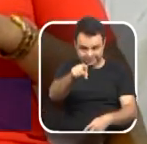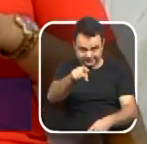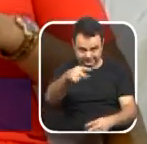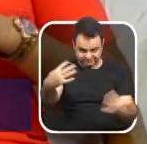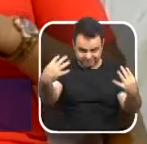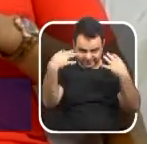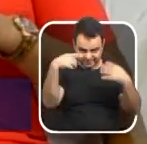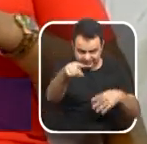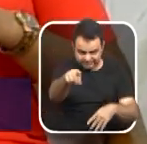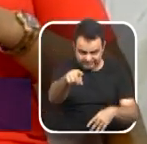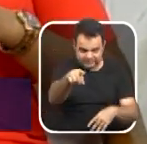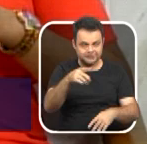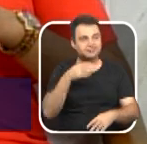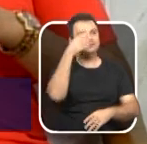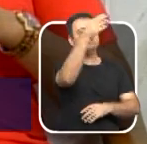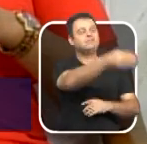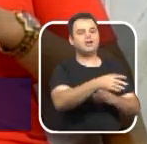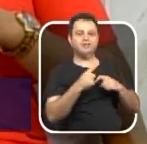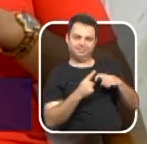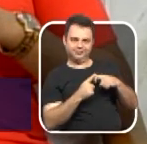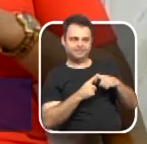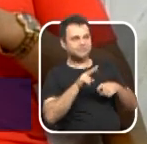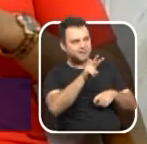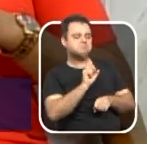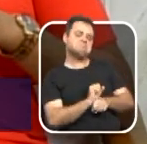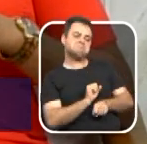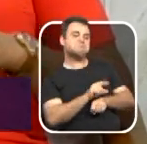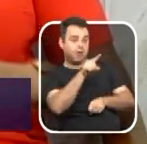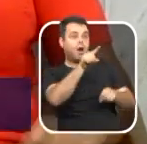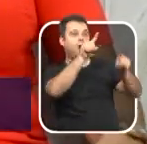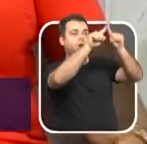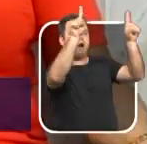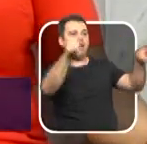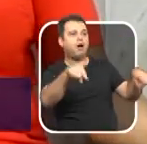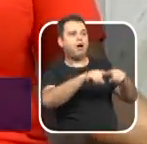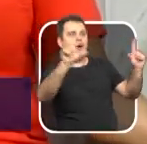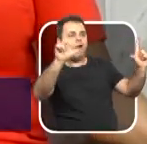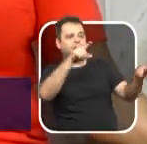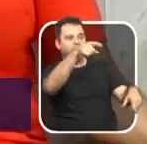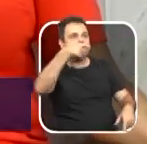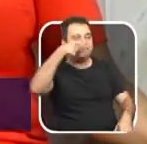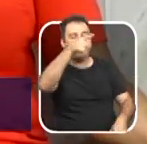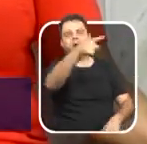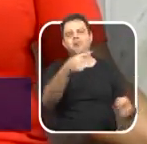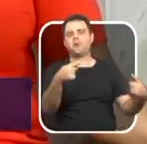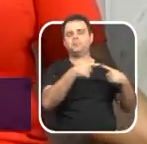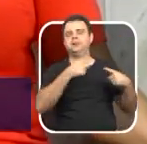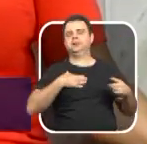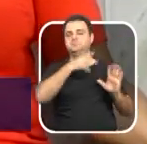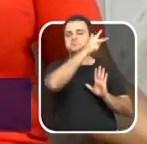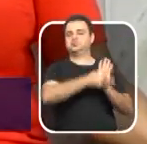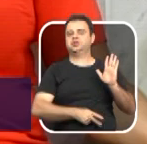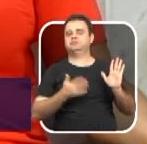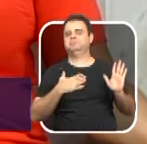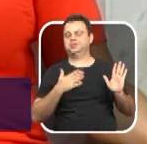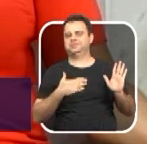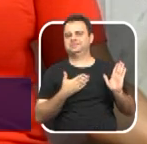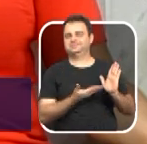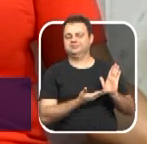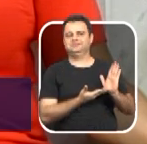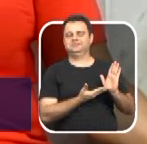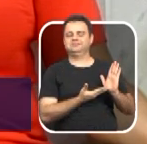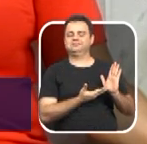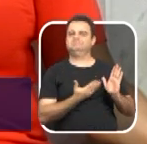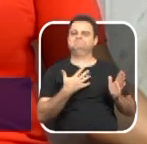originada do nosso mandato. Isso me causa bastante satisfação, porque através dessa TV Saúde, uma mãe conseguiu salvar